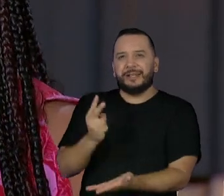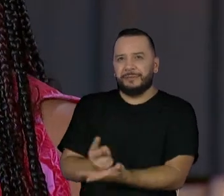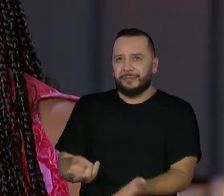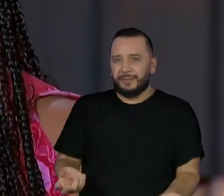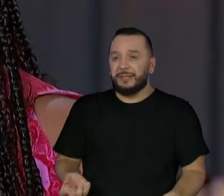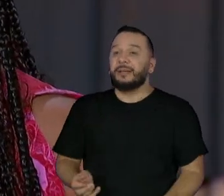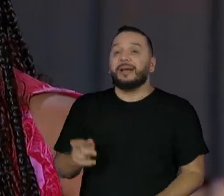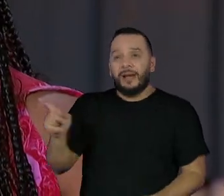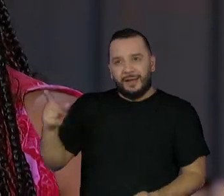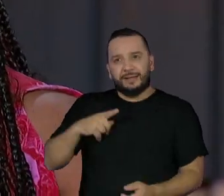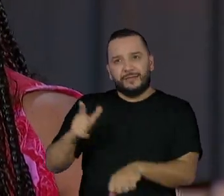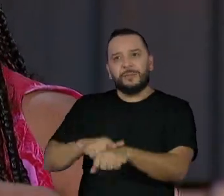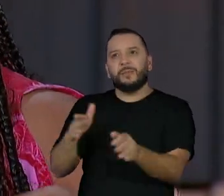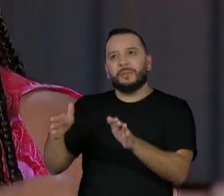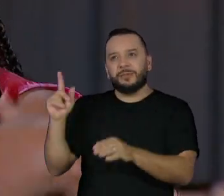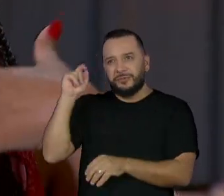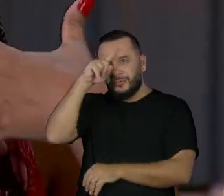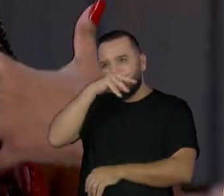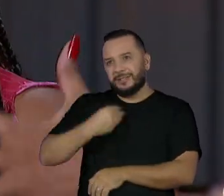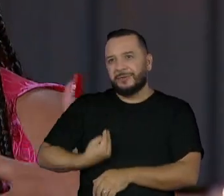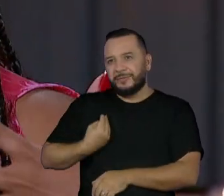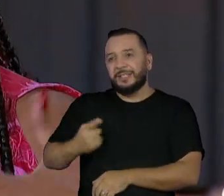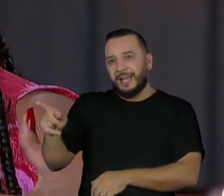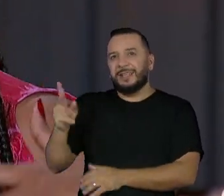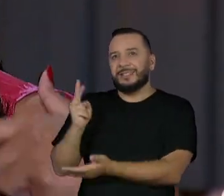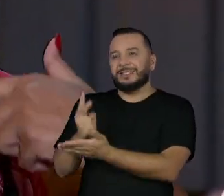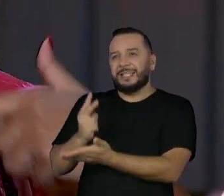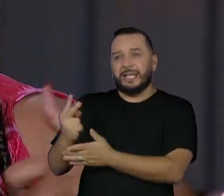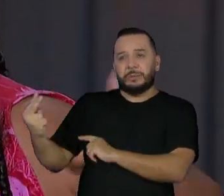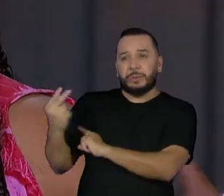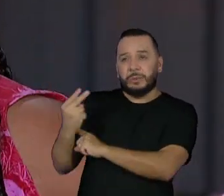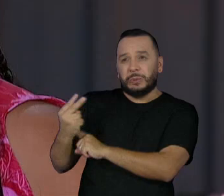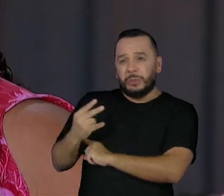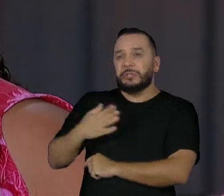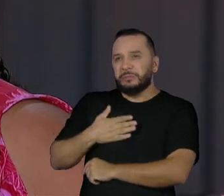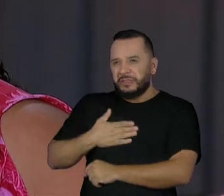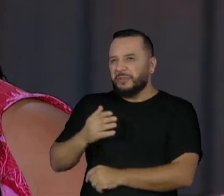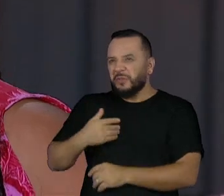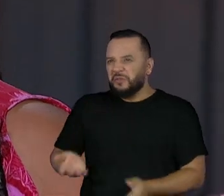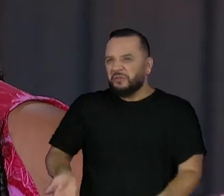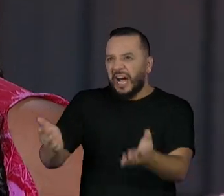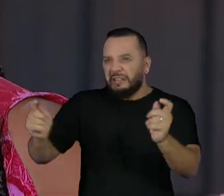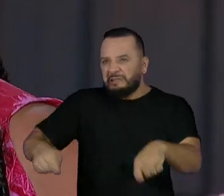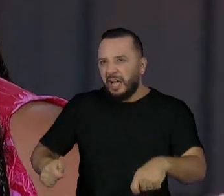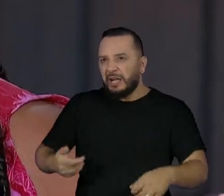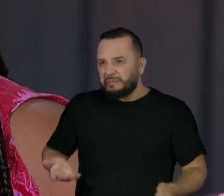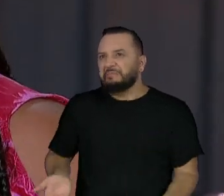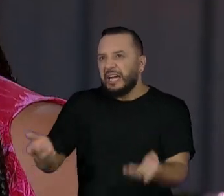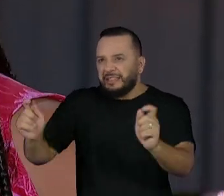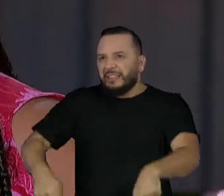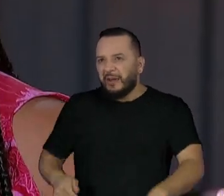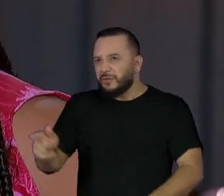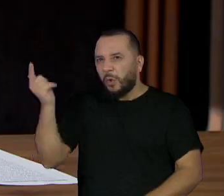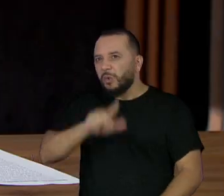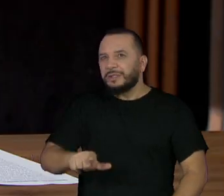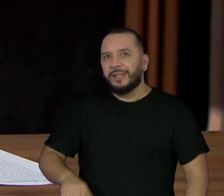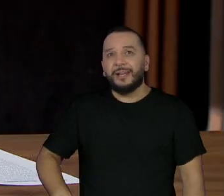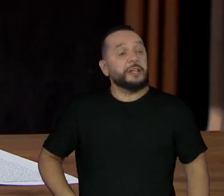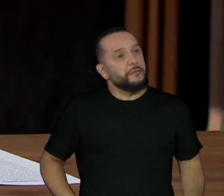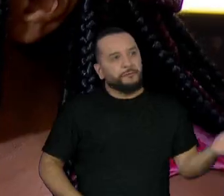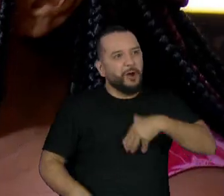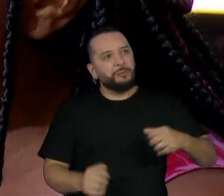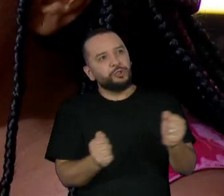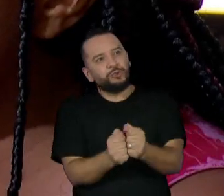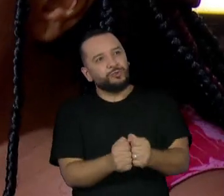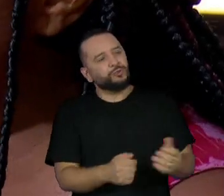tenha passado dificuldades na vida dela, ela sempre me criou numa perspectiva, olha, Tamires, você pode. É possível. Você pode, vamos fazer.